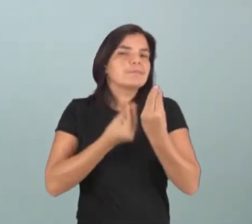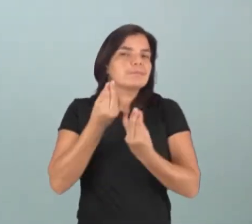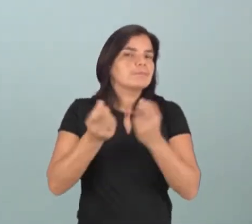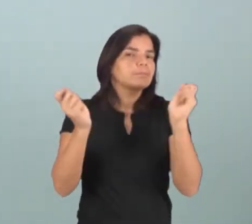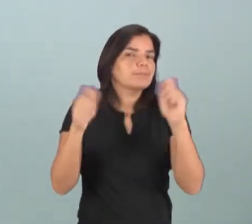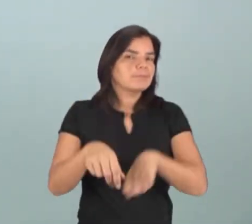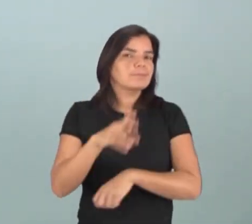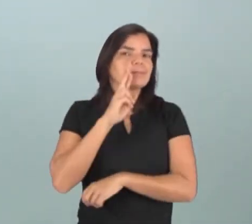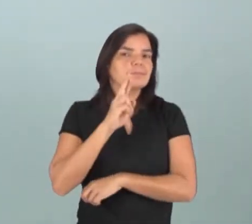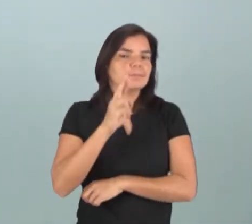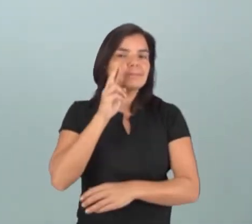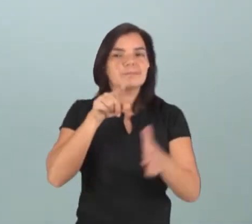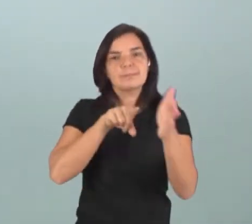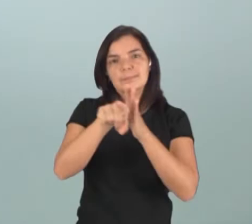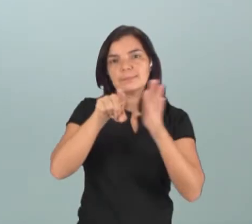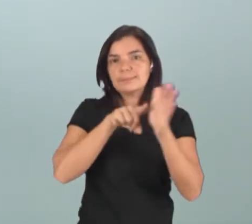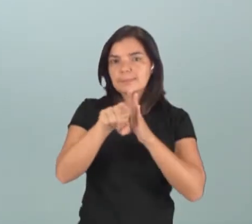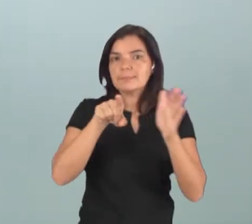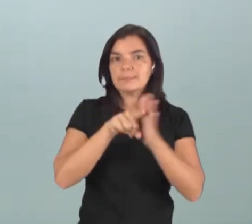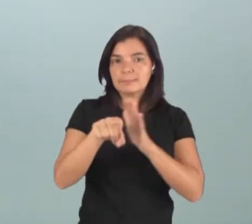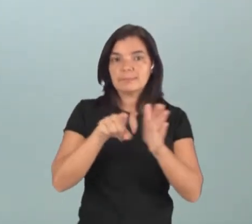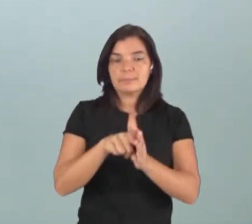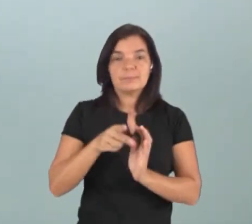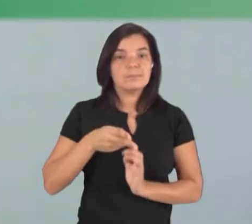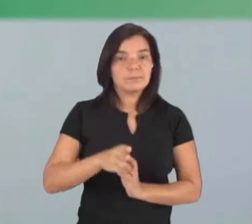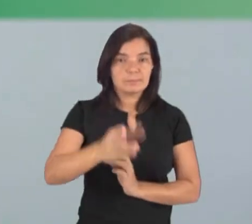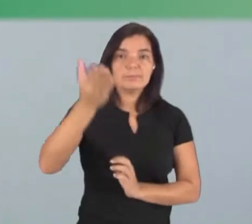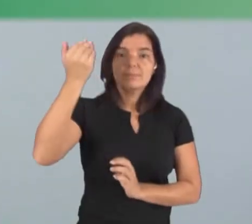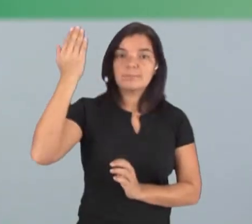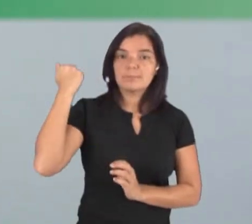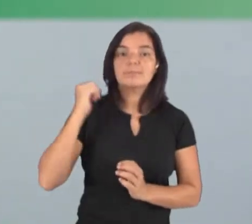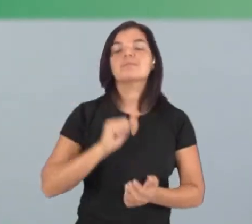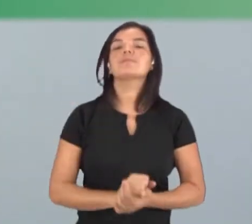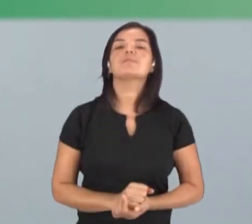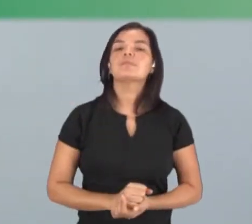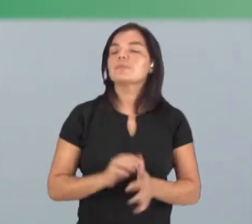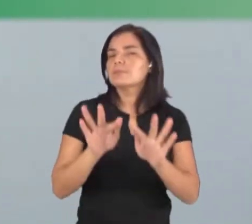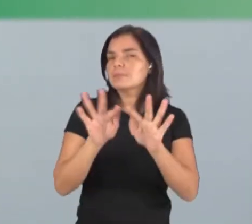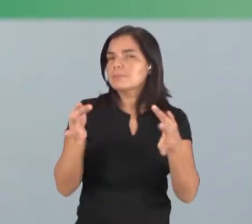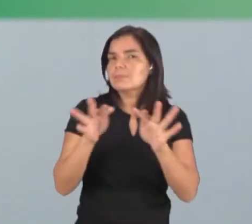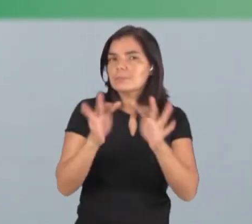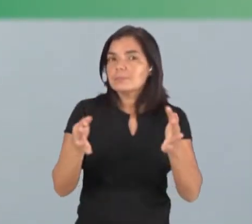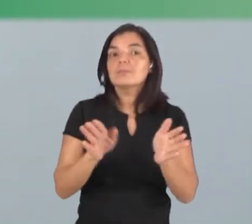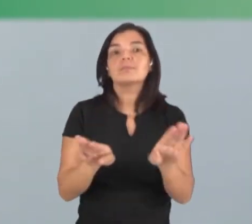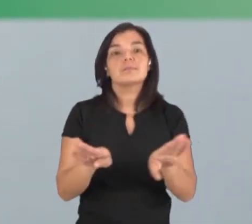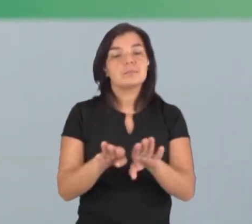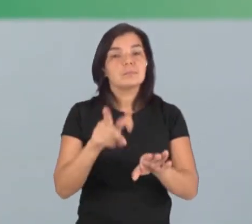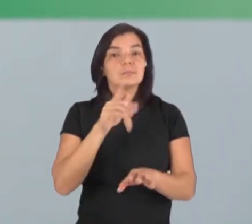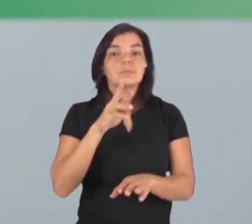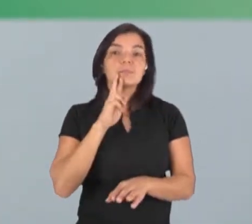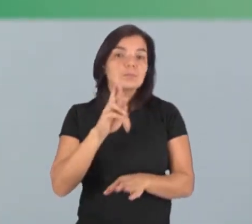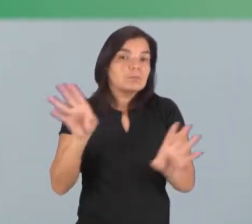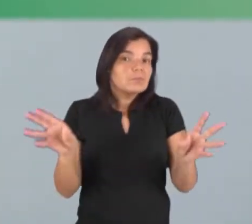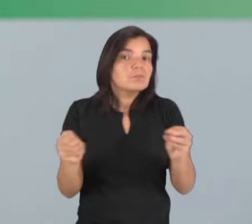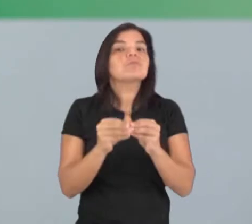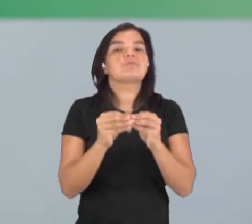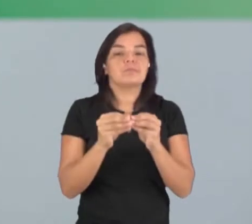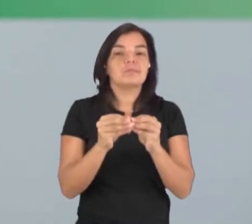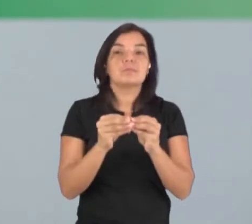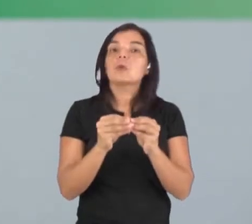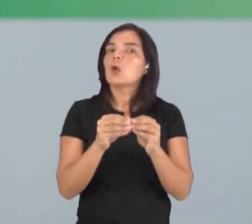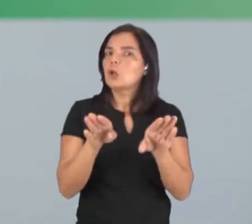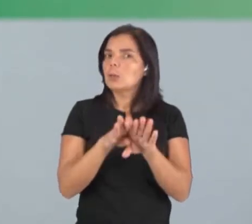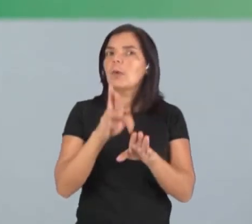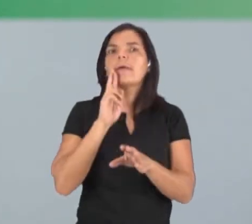pode responder as perguntas no past progressive? É simples, a gente tem as respostas curtas e também temos as